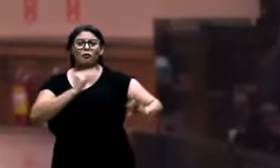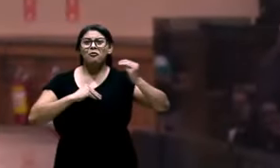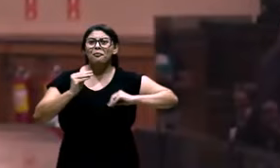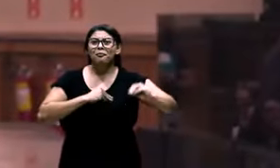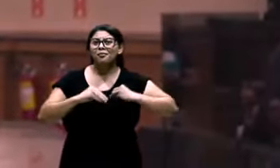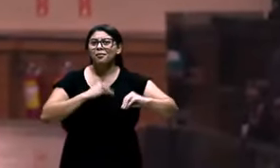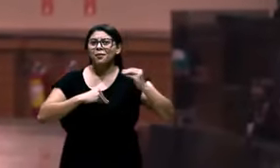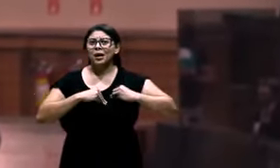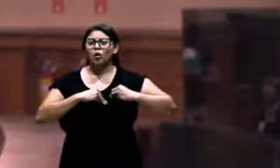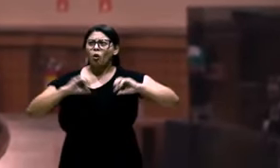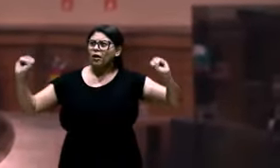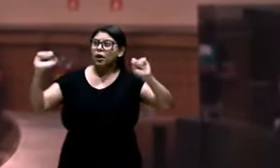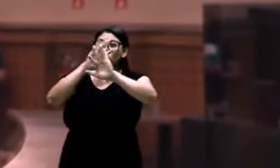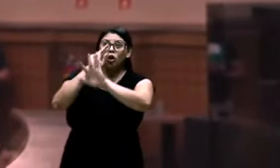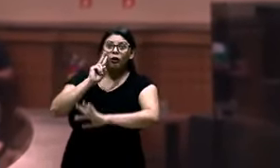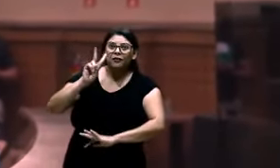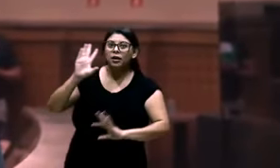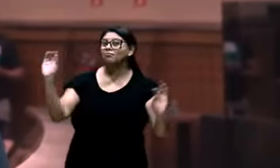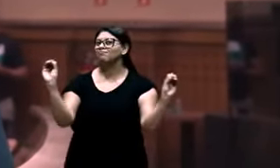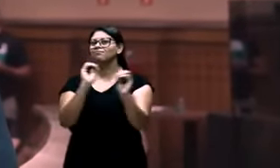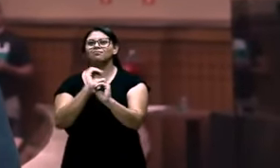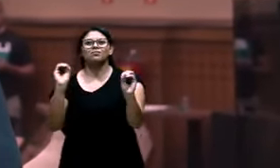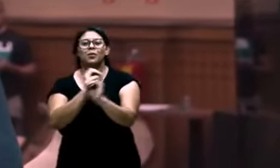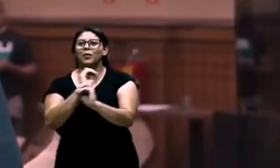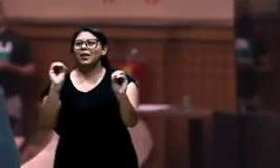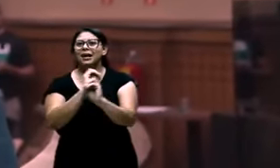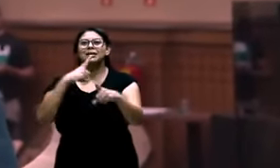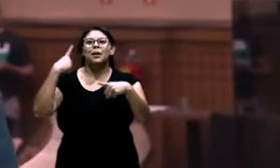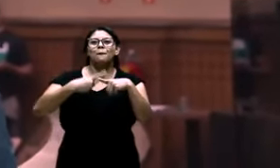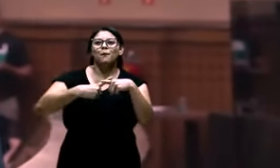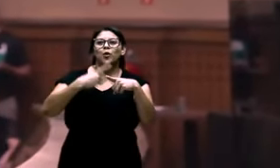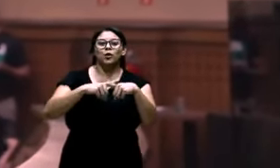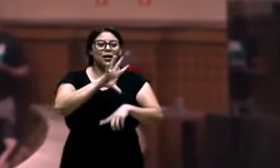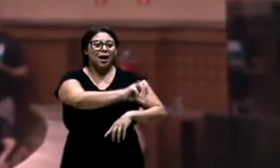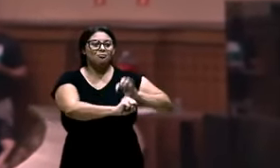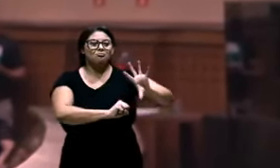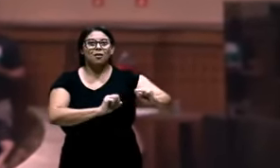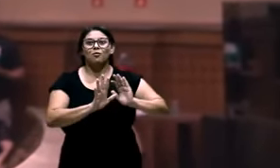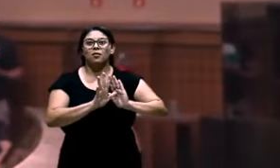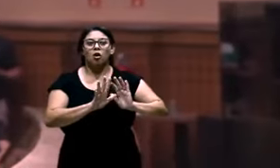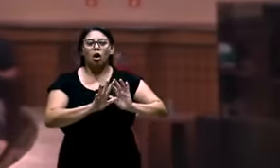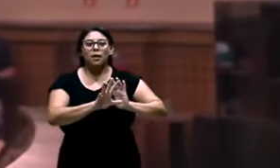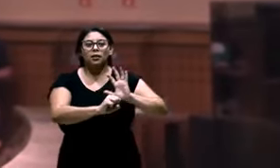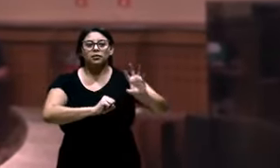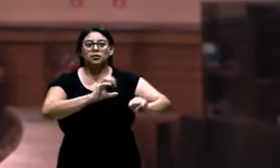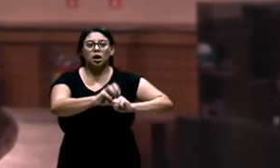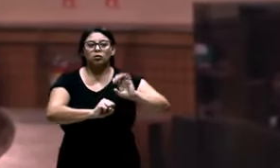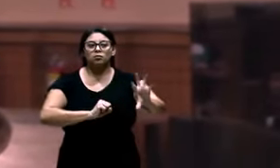voltar para casa. Eles voltam com todos os materiais para reconstruir novamente o